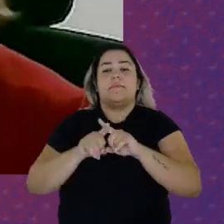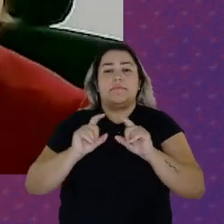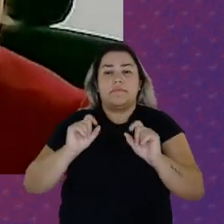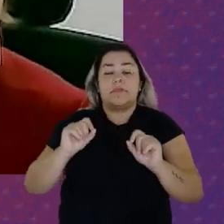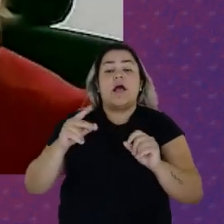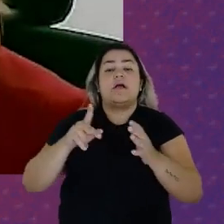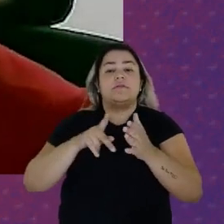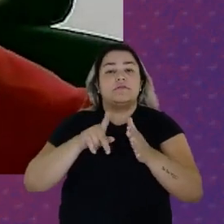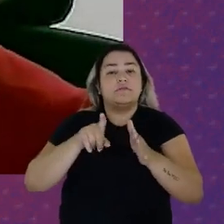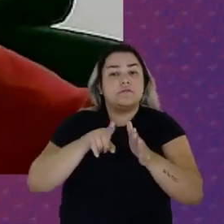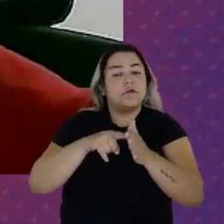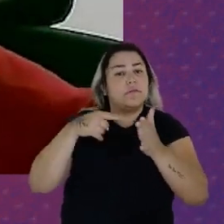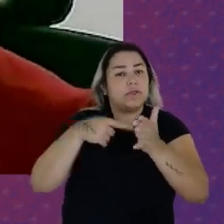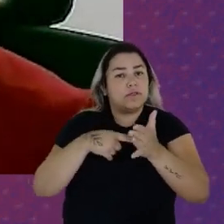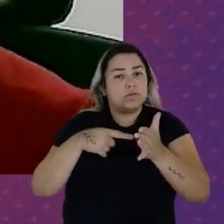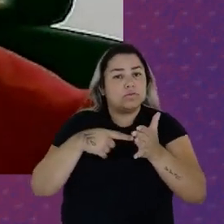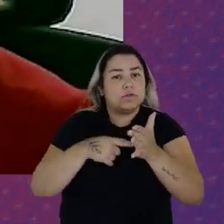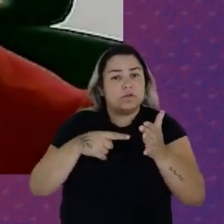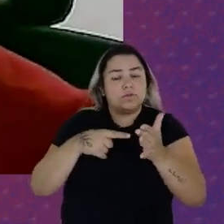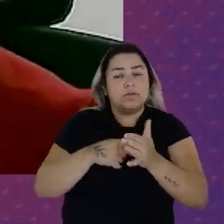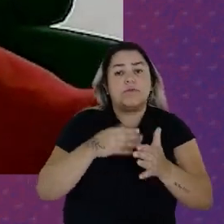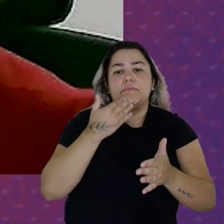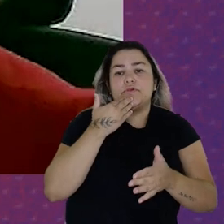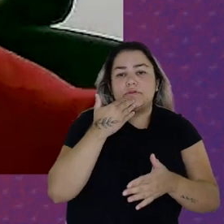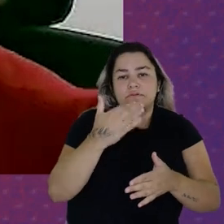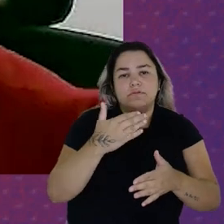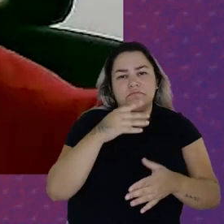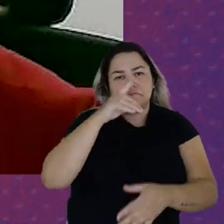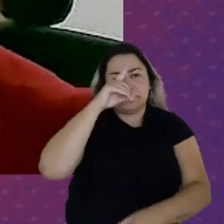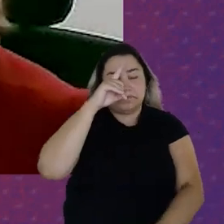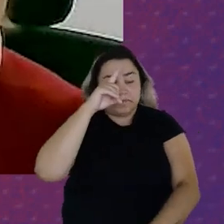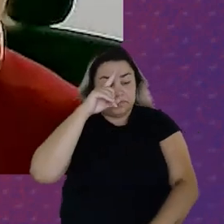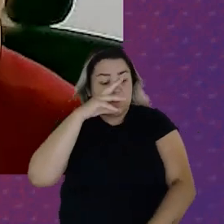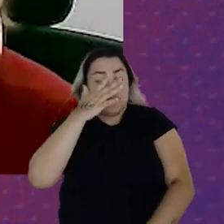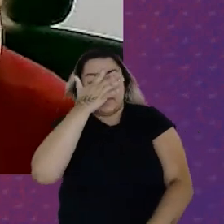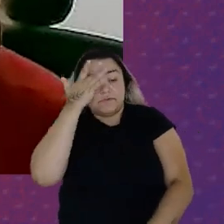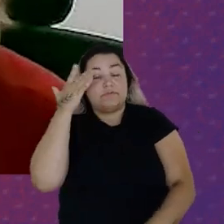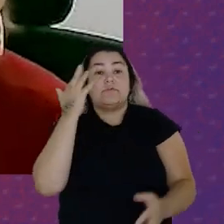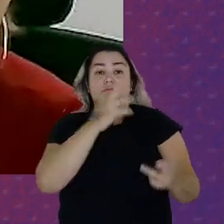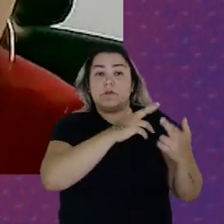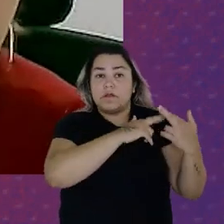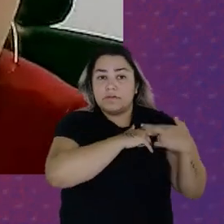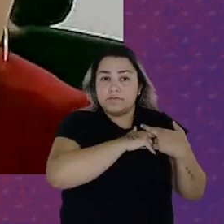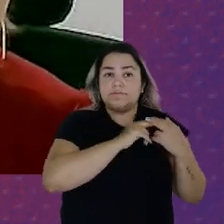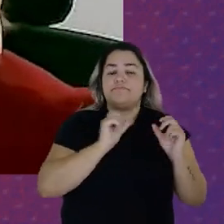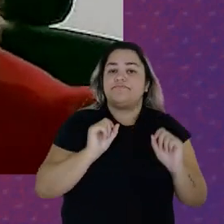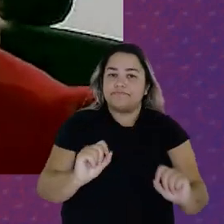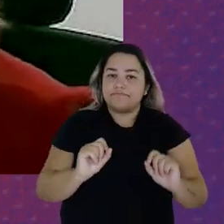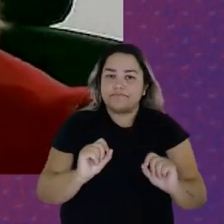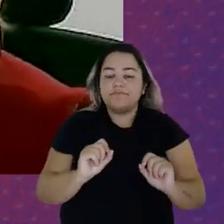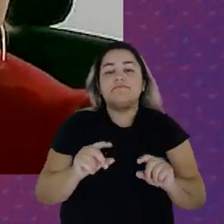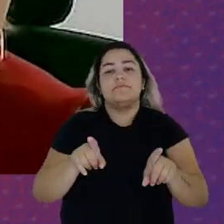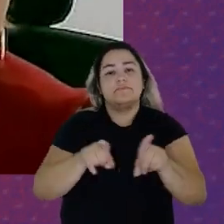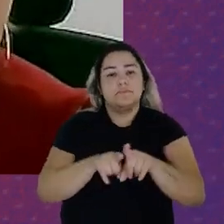e denunciando, pedindo que as autoridades tomassem providências. Acabou que eu fui